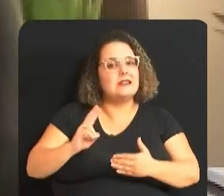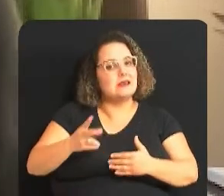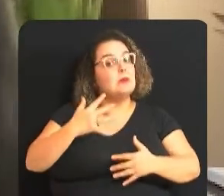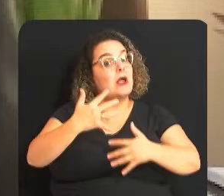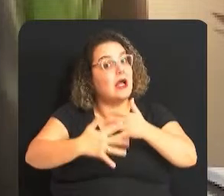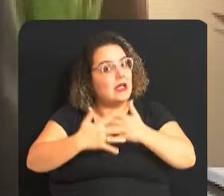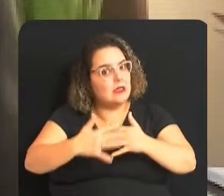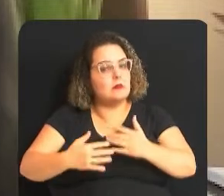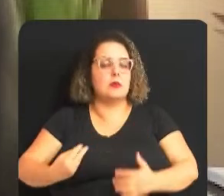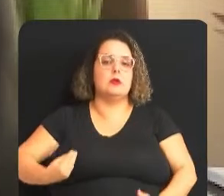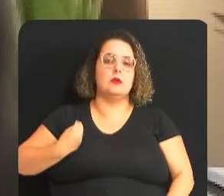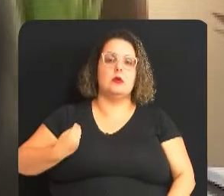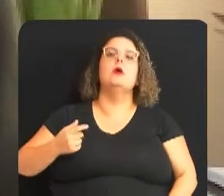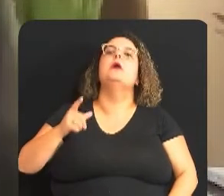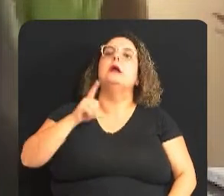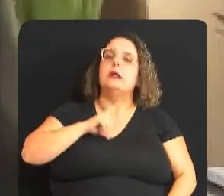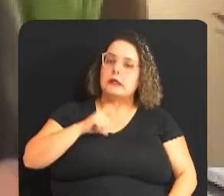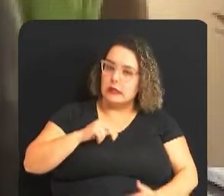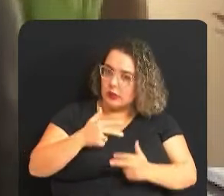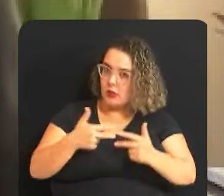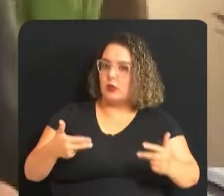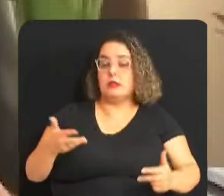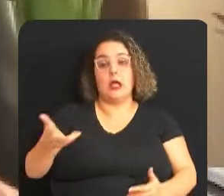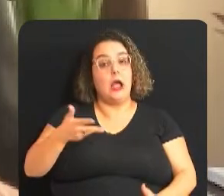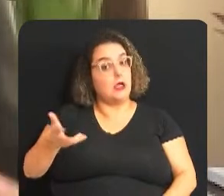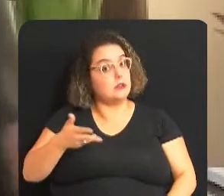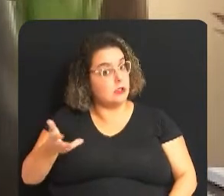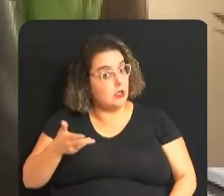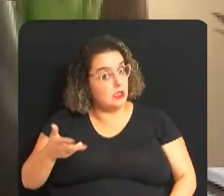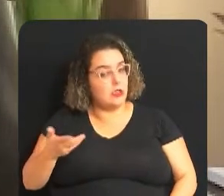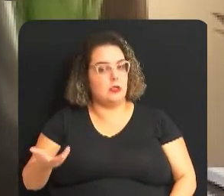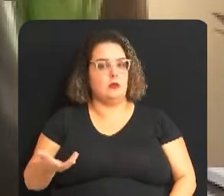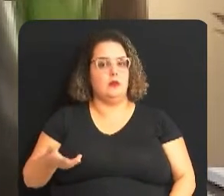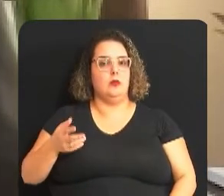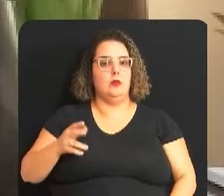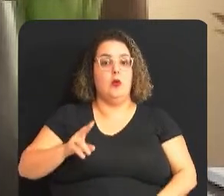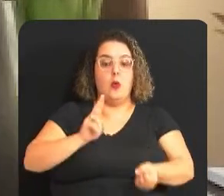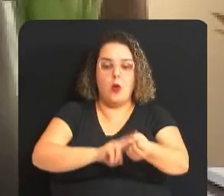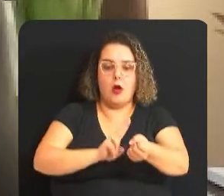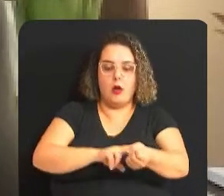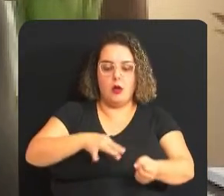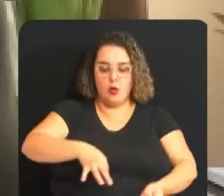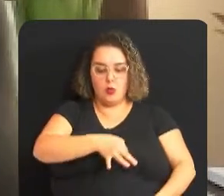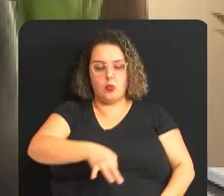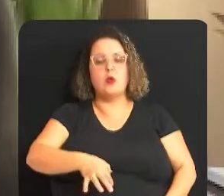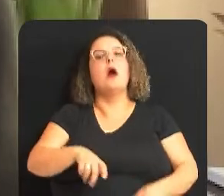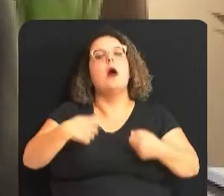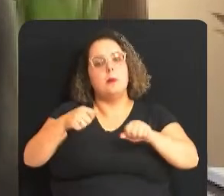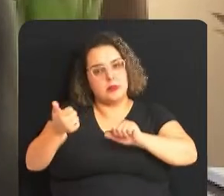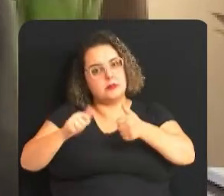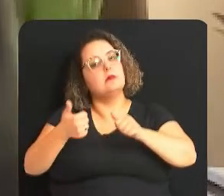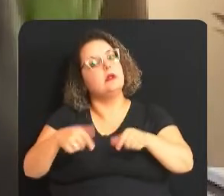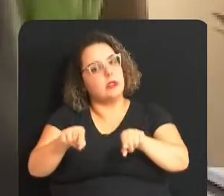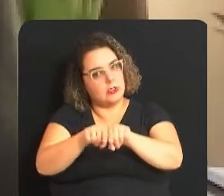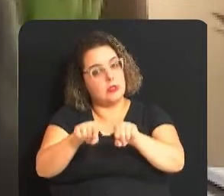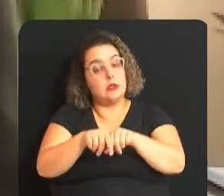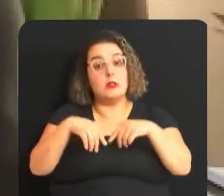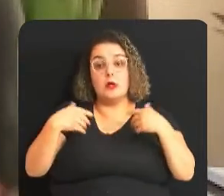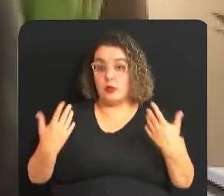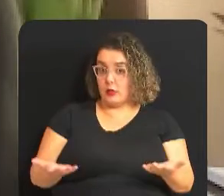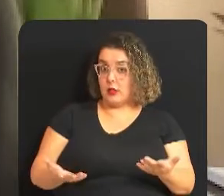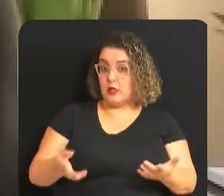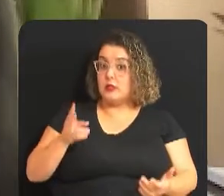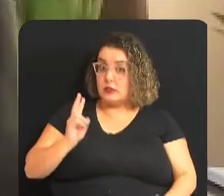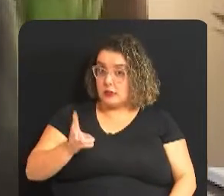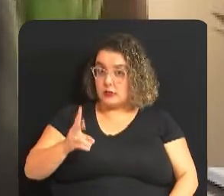atrapalhando a vida dele, tem algum motivo que está acelerando o ritmo intestinal. Aí temos que avaliar também. Agora, se ele faz isso